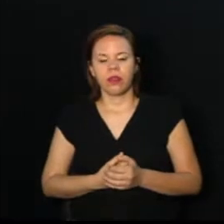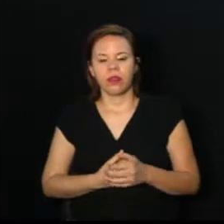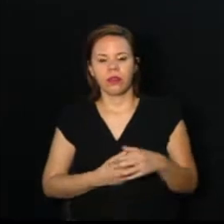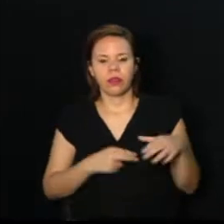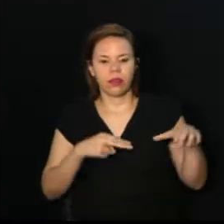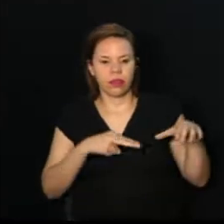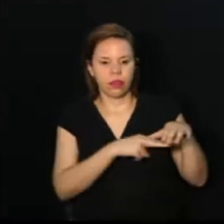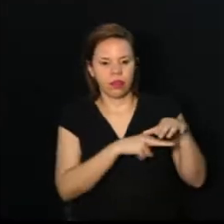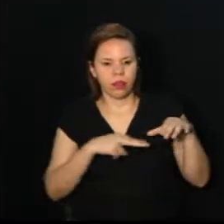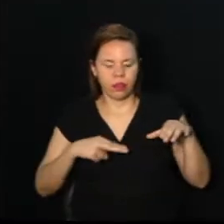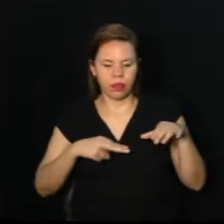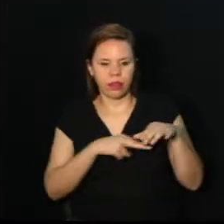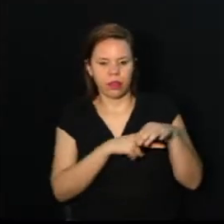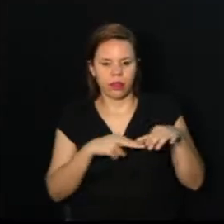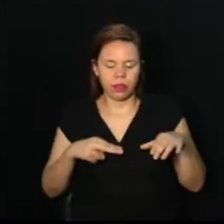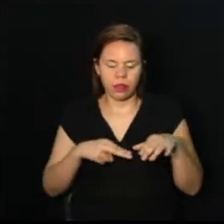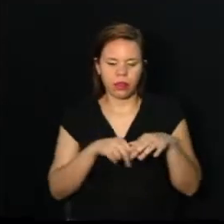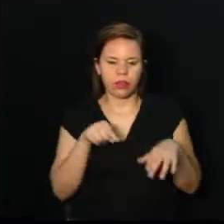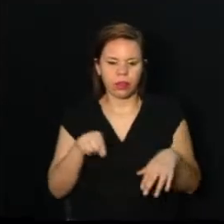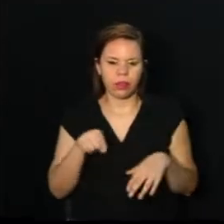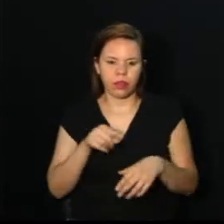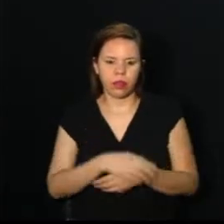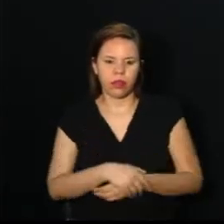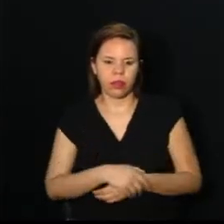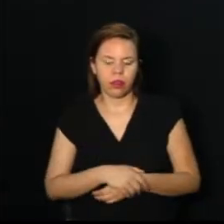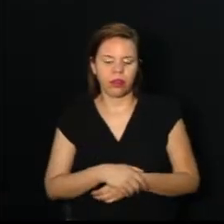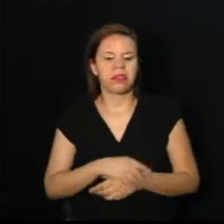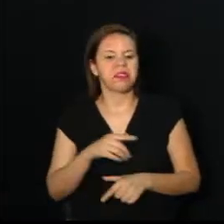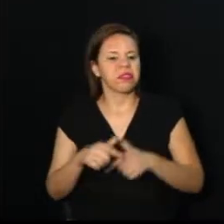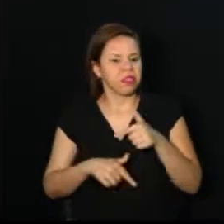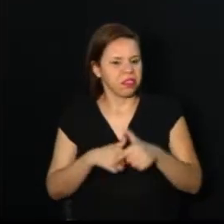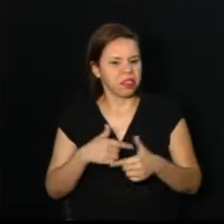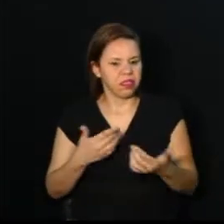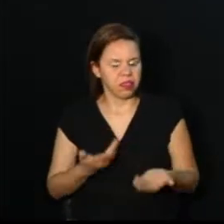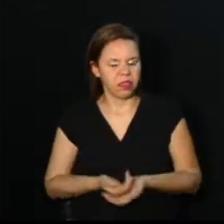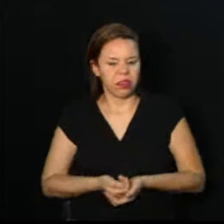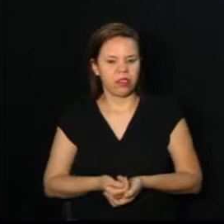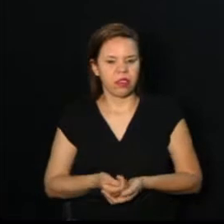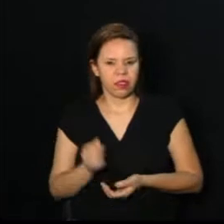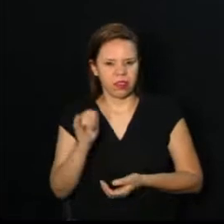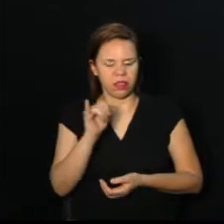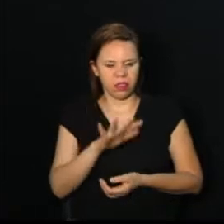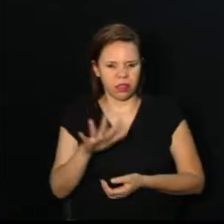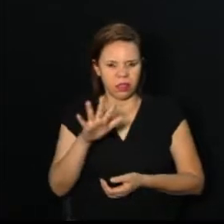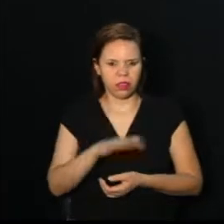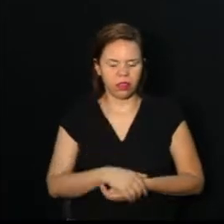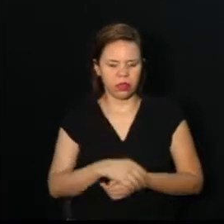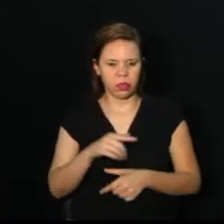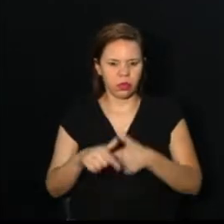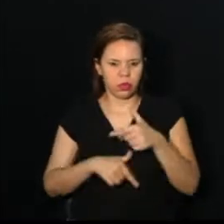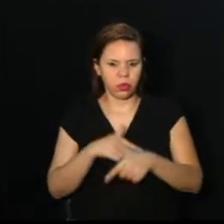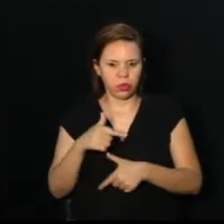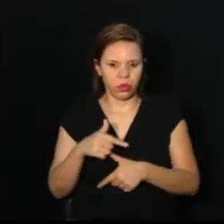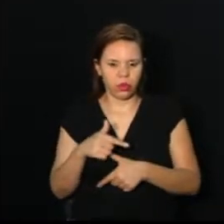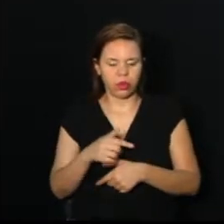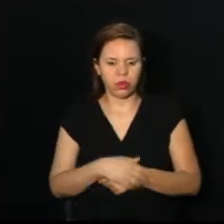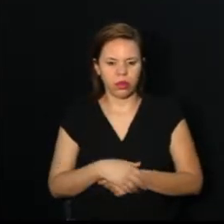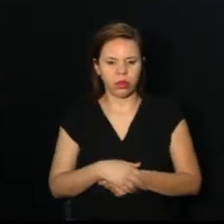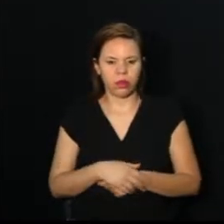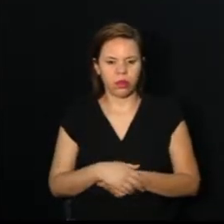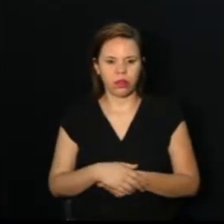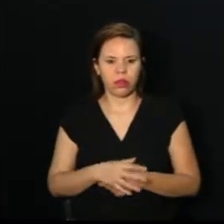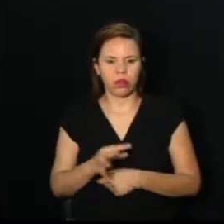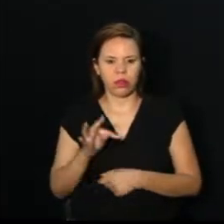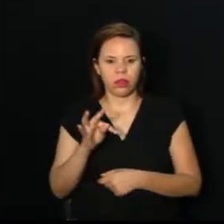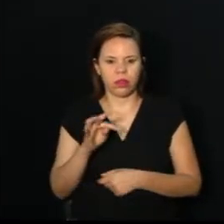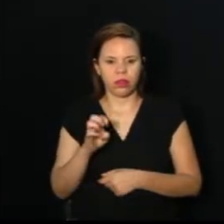funcional, mas essa é um trabalho, esse é uma imagem de um trabalho do Derraene.